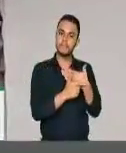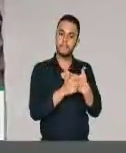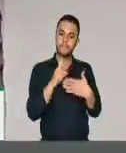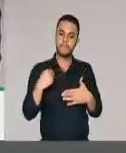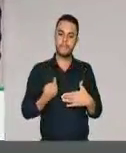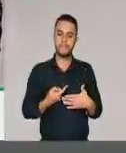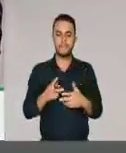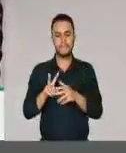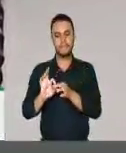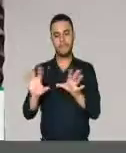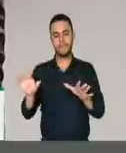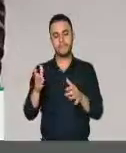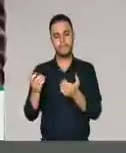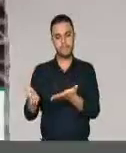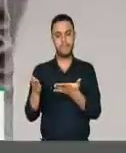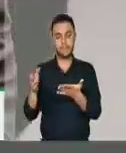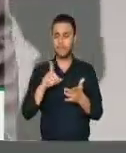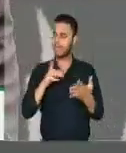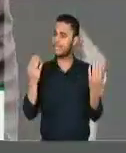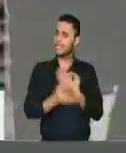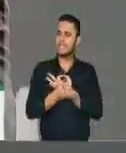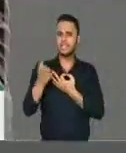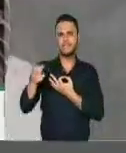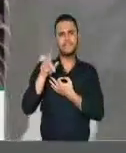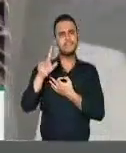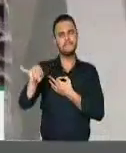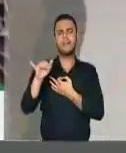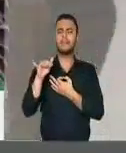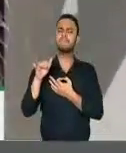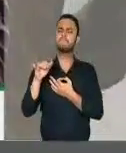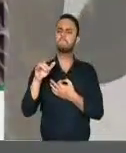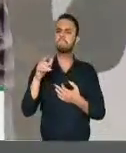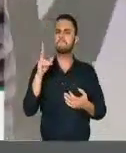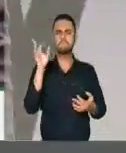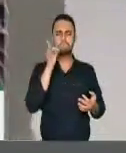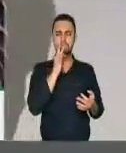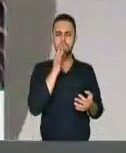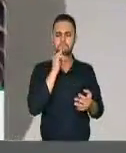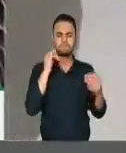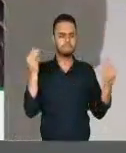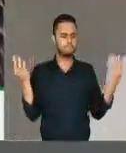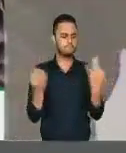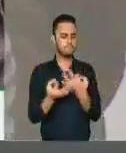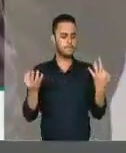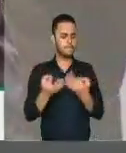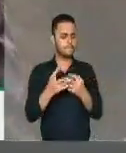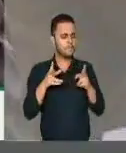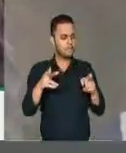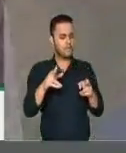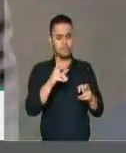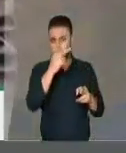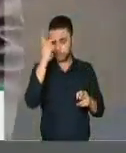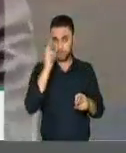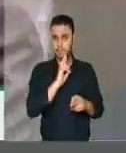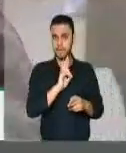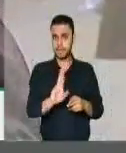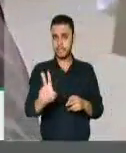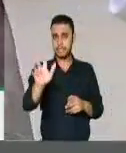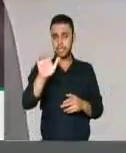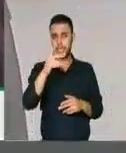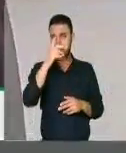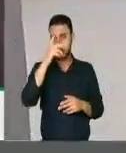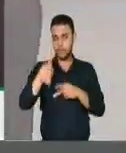Parabéns a Vossa Excelência, eu tenho certeza que Vossa Excelência cumprirá exemplarmente o seu papel como parlamentar e representante do povo do Amapá. Muito